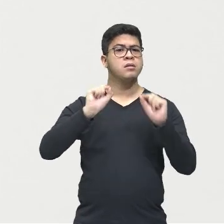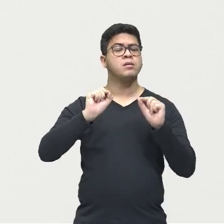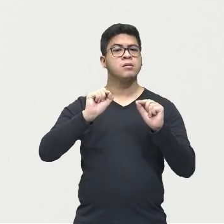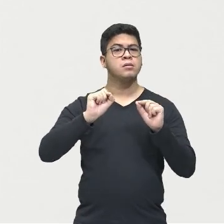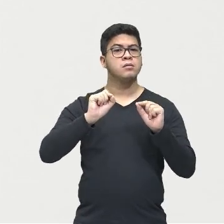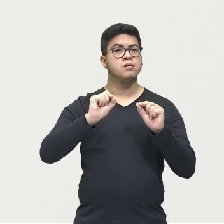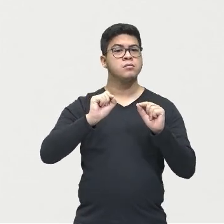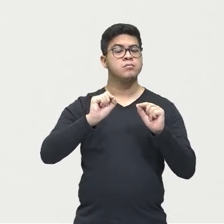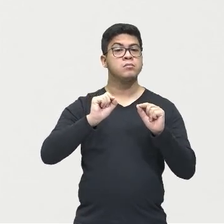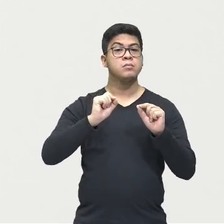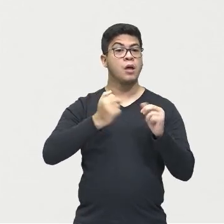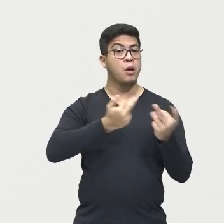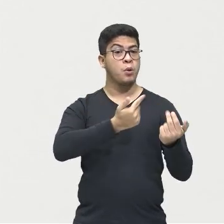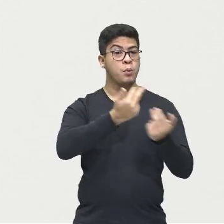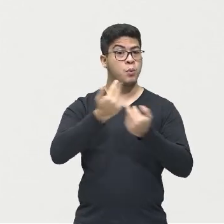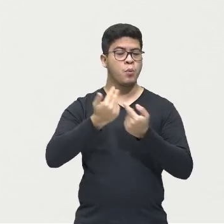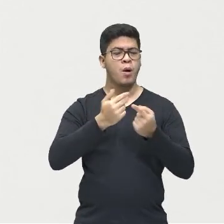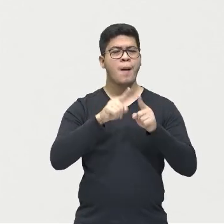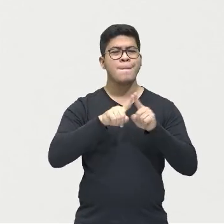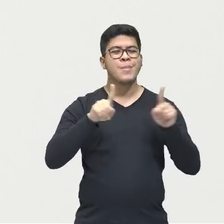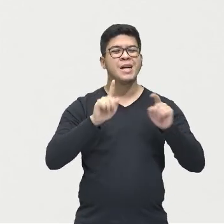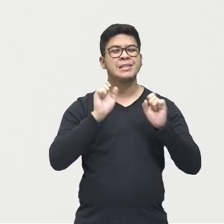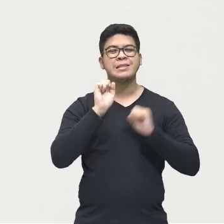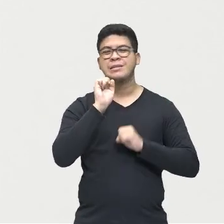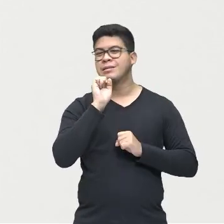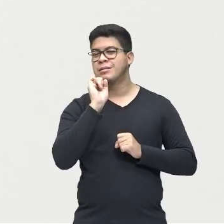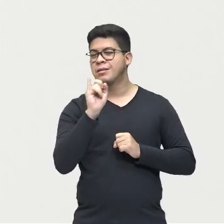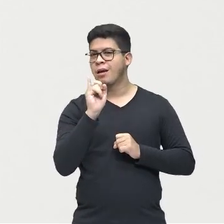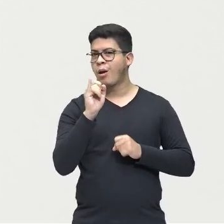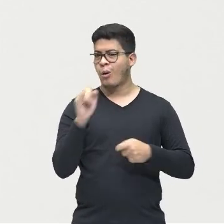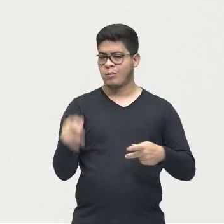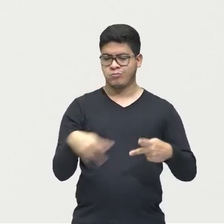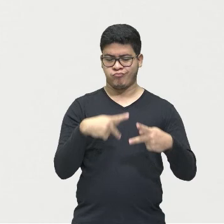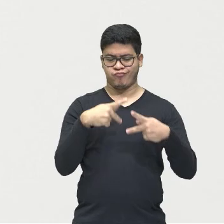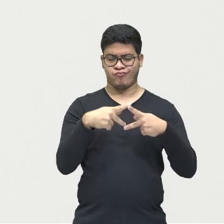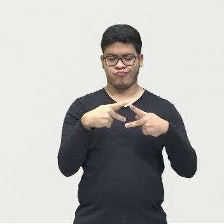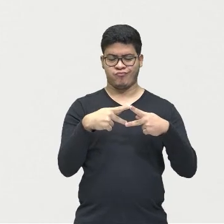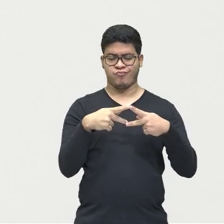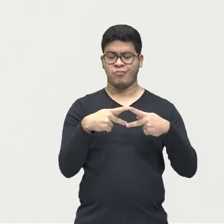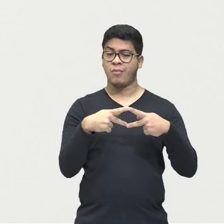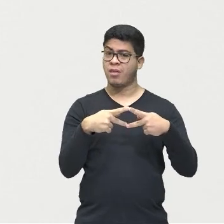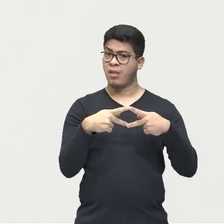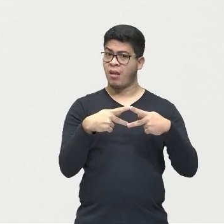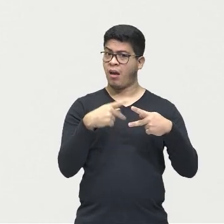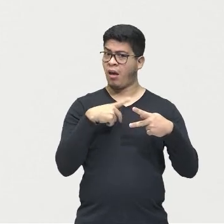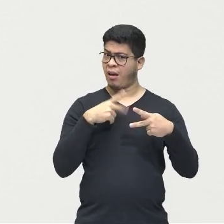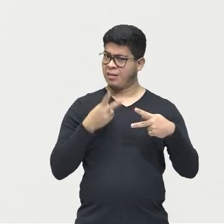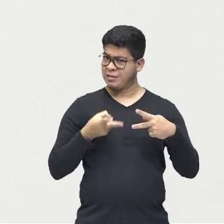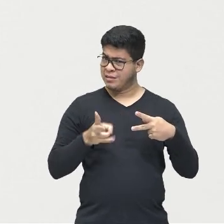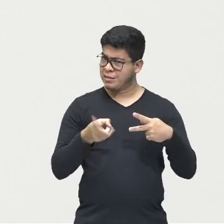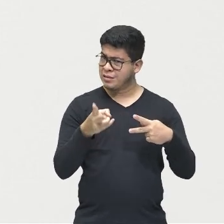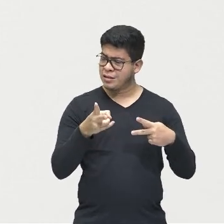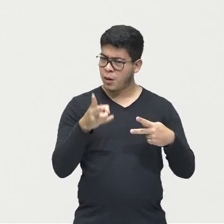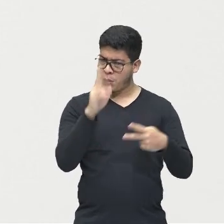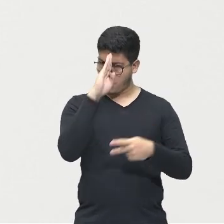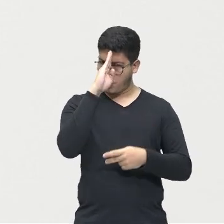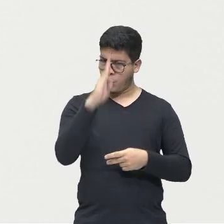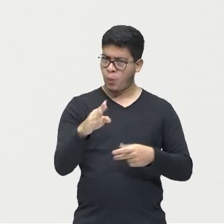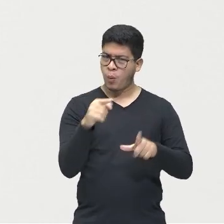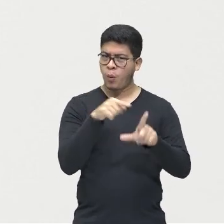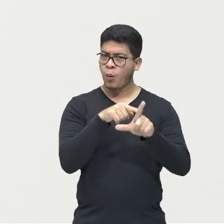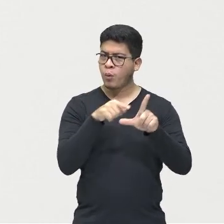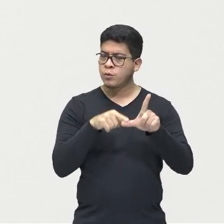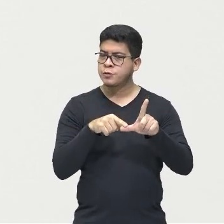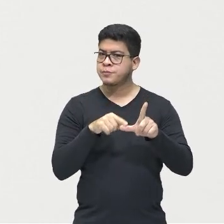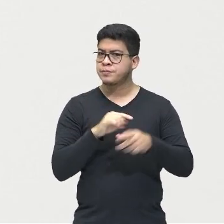iguais. Mas nem todo losango possui ângulos retos. Vamos voltar